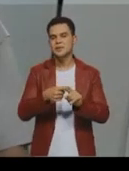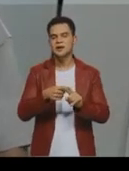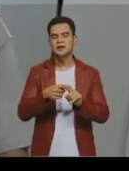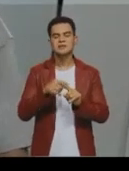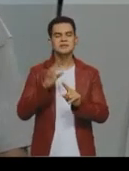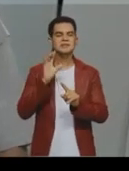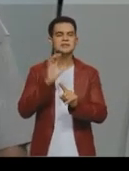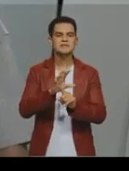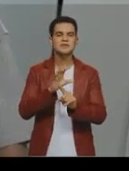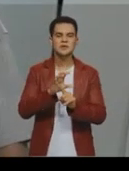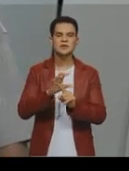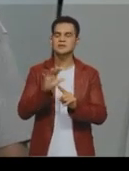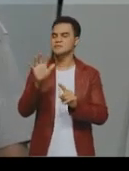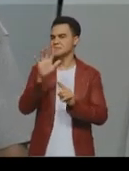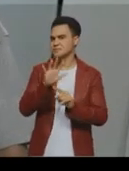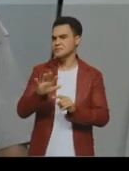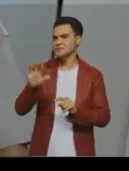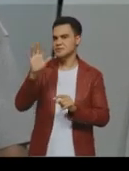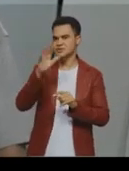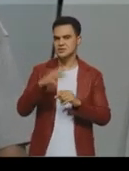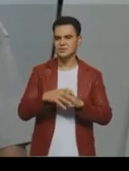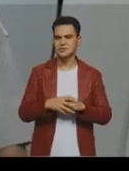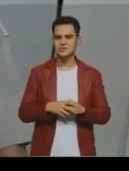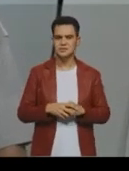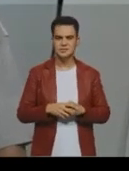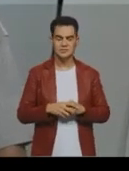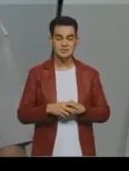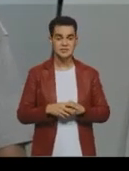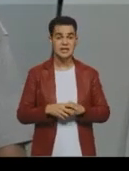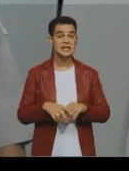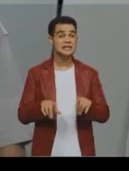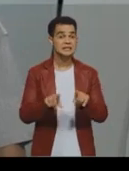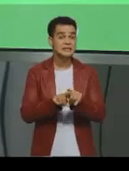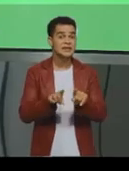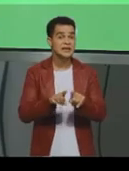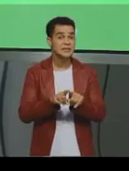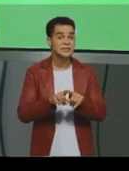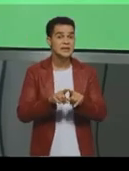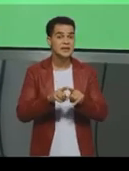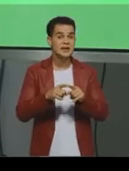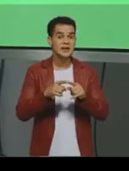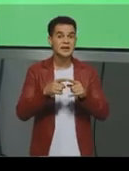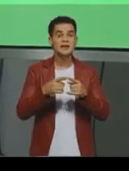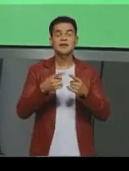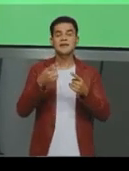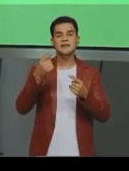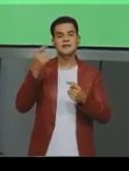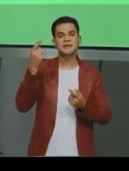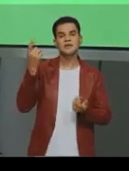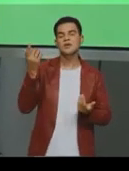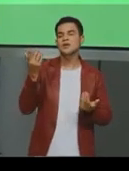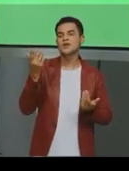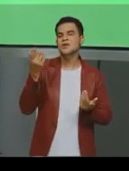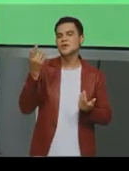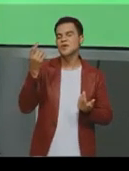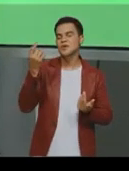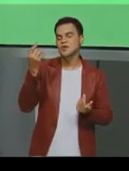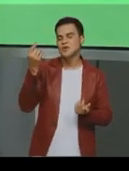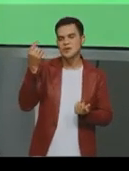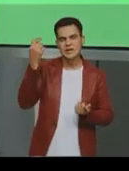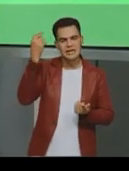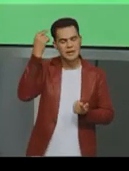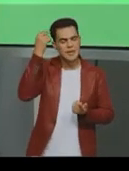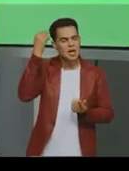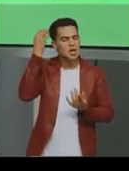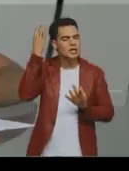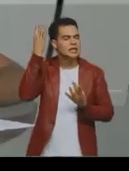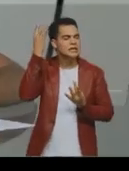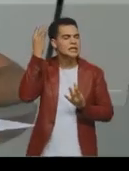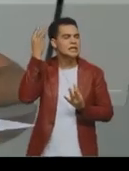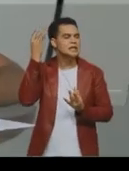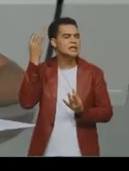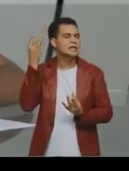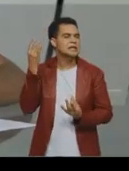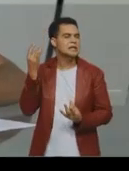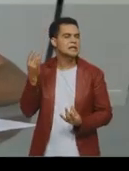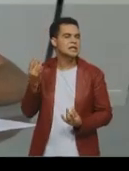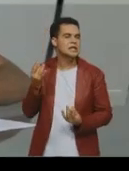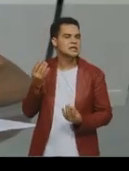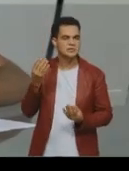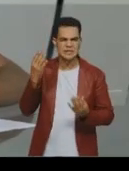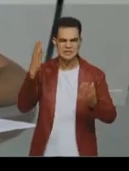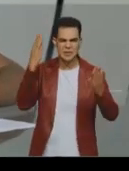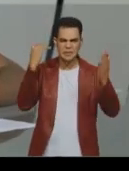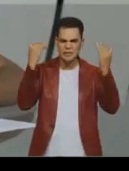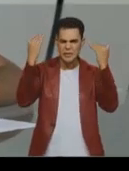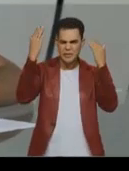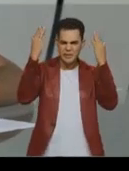Do meio ambiente, né, professor? Acontece muito também a questão do cabelo, né? Tem gente que tem lá o cabelo liso e tudo mais, mas é tanta como desmanha, é tanta porcaria que